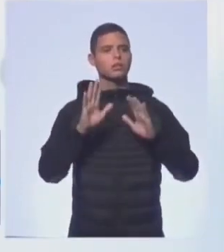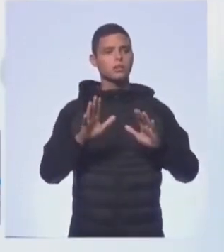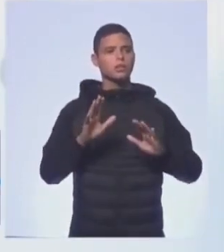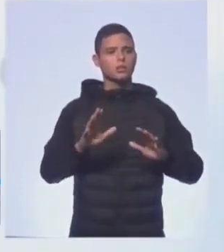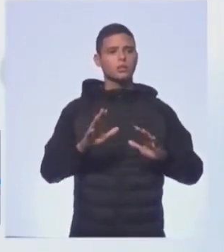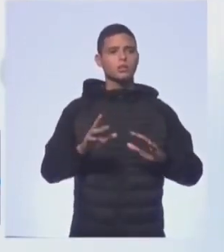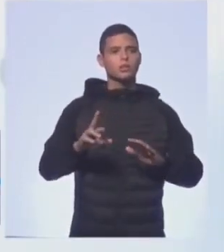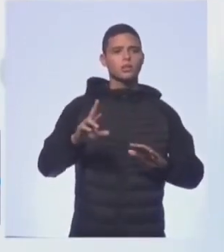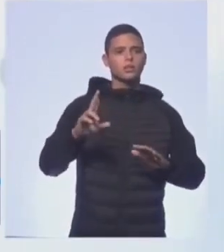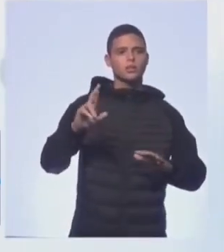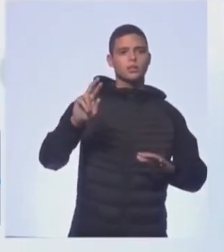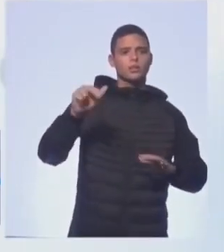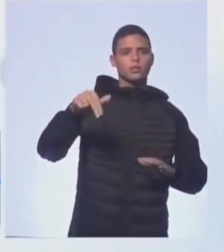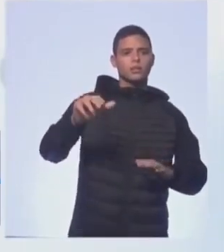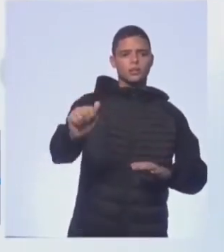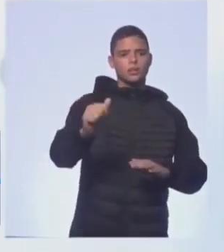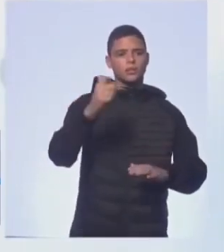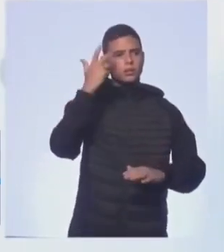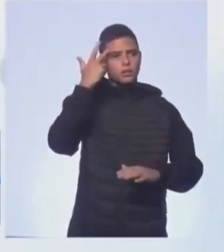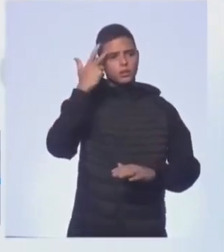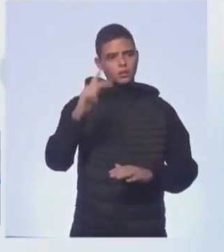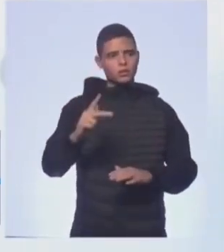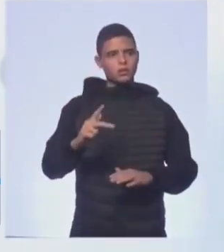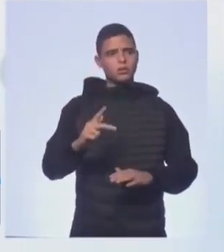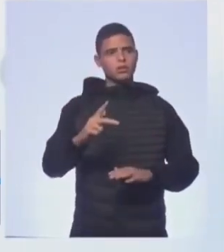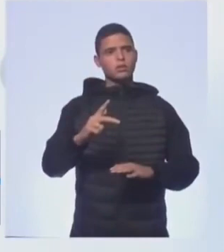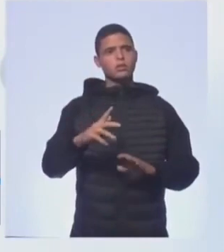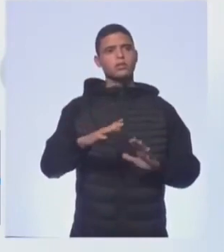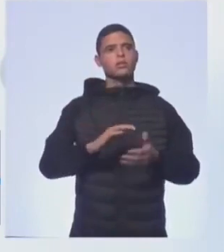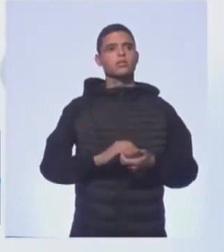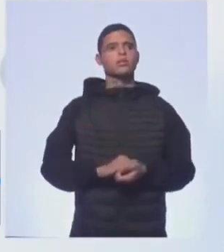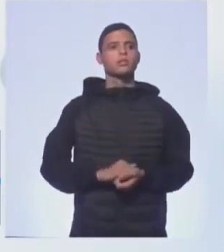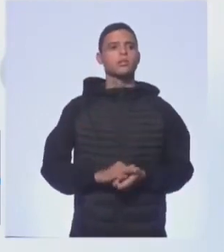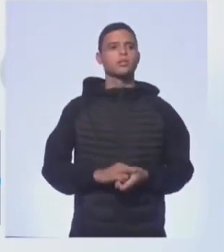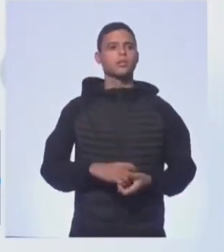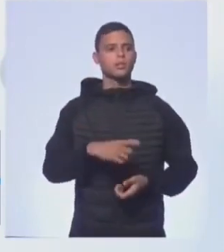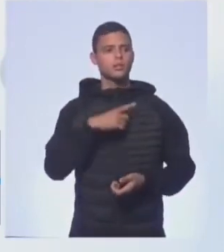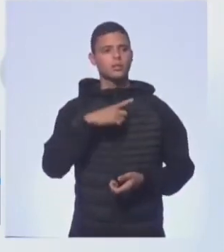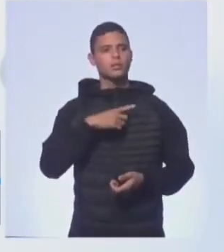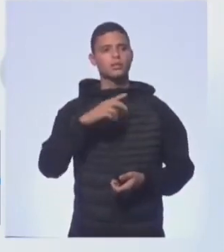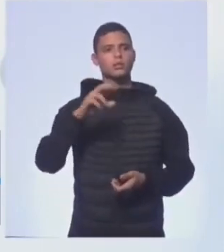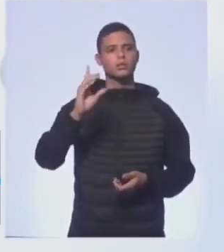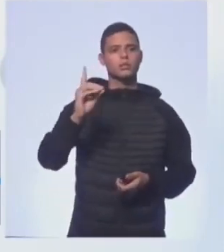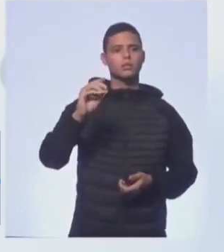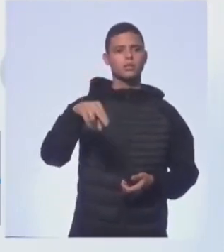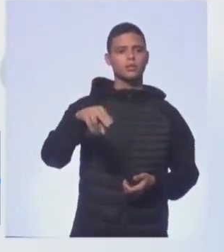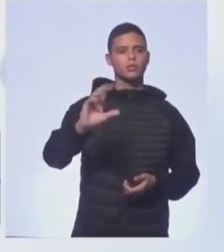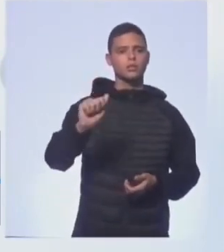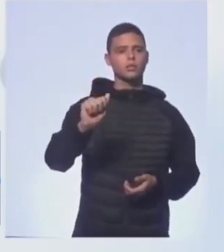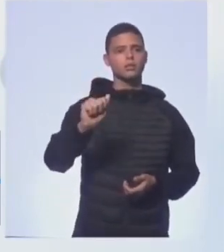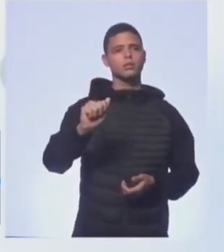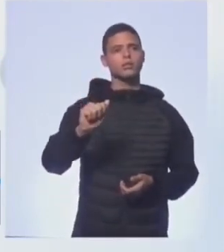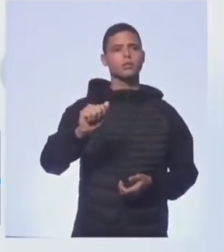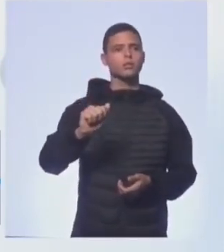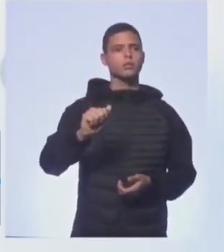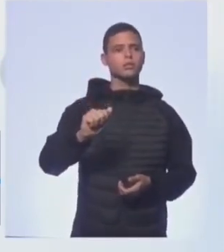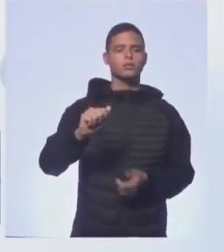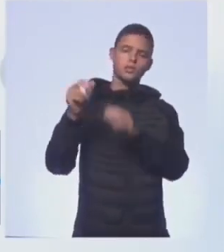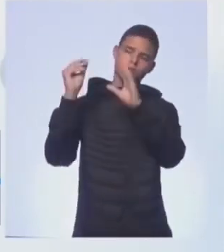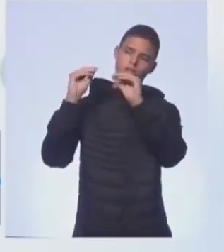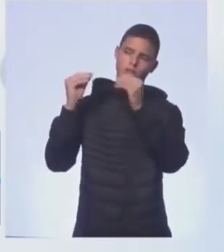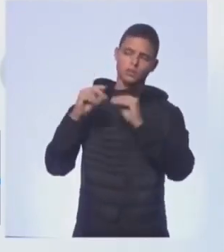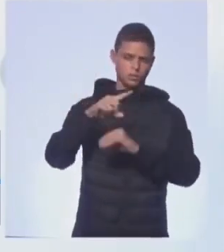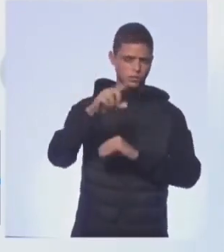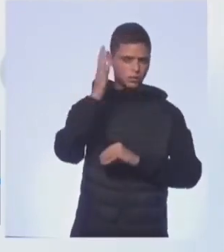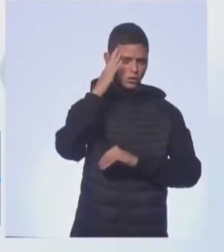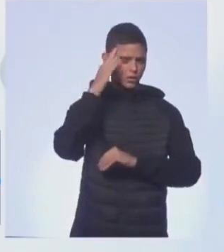é RNA. Eu li um pouco, mas eu não sei explicar aqui, não vou me aventurar. Tem a ver com o DNA também. E aí está colocando lá, você sabia